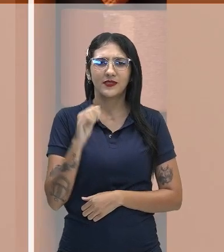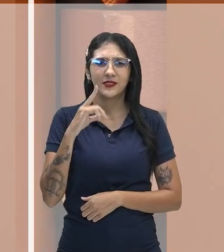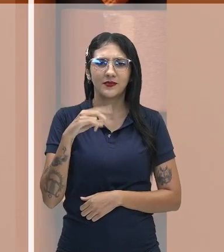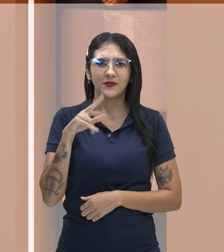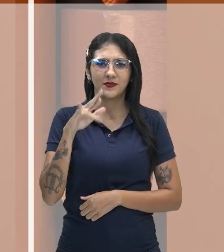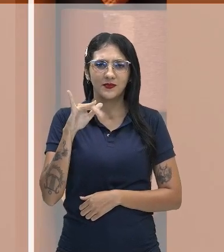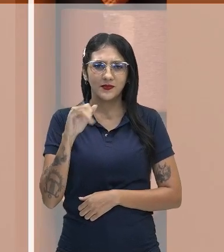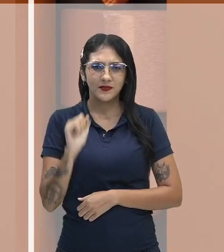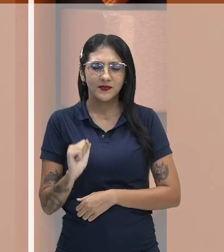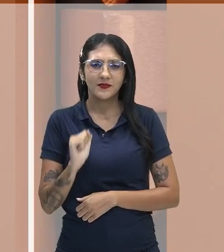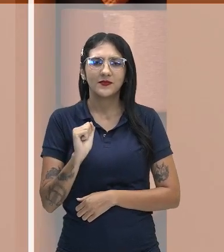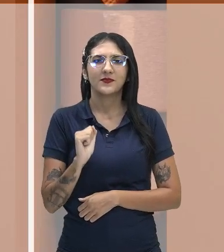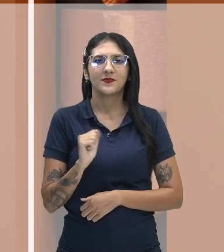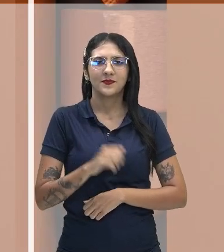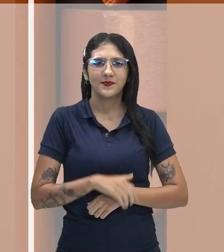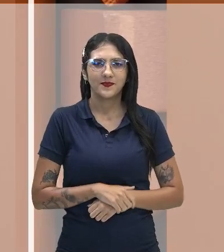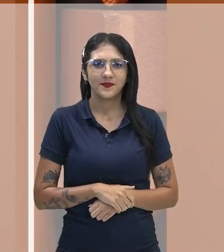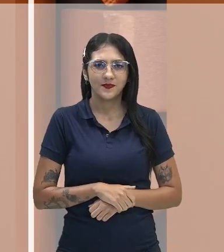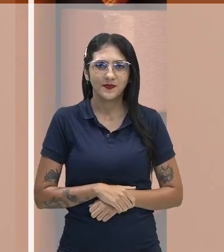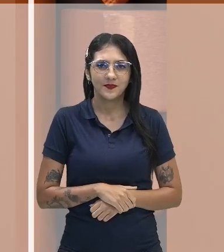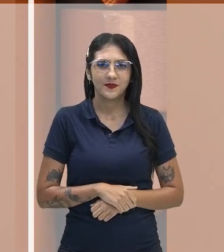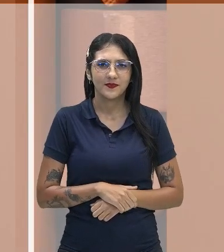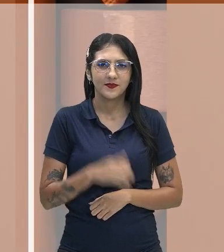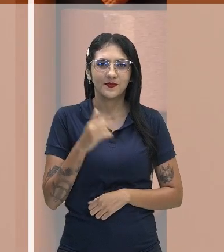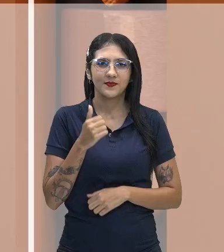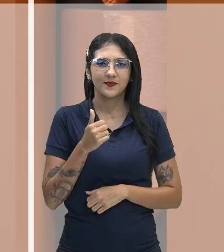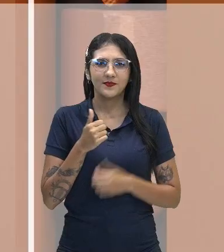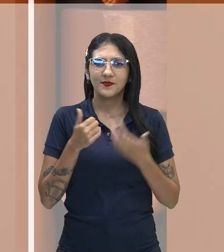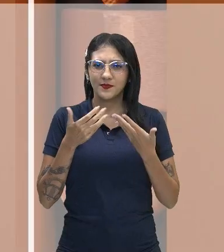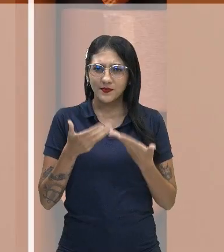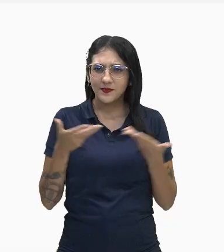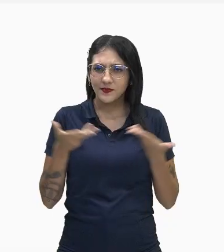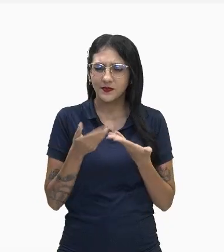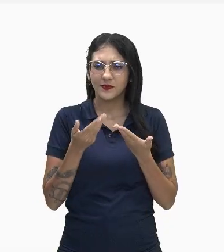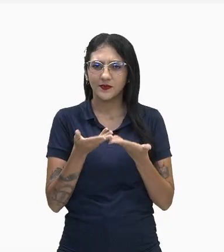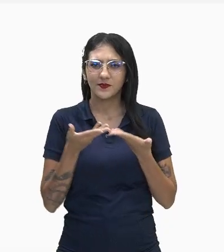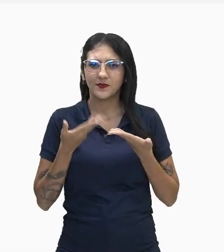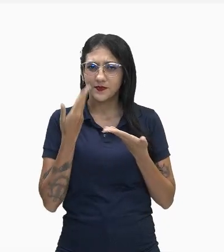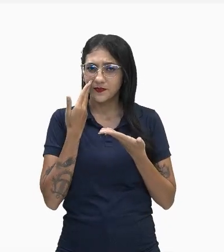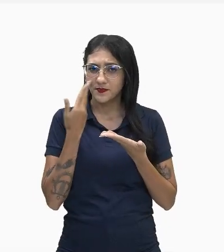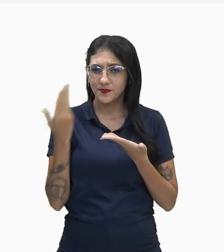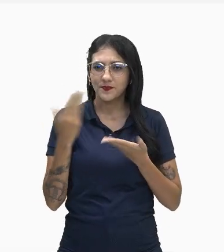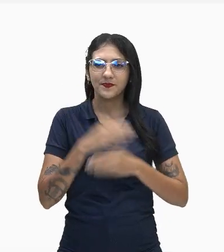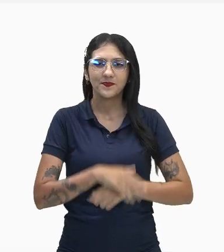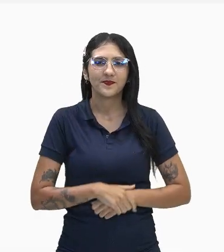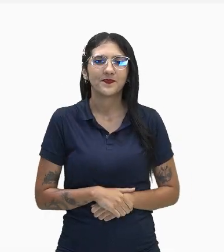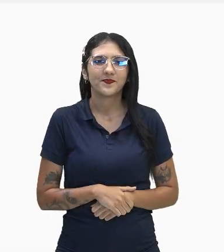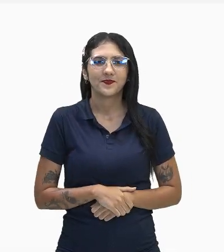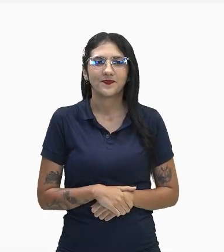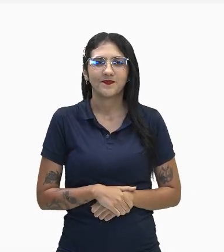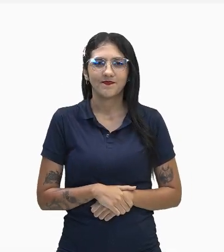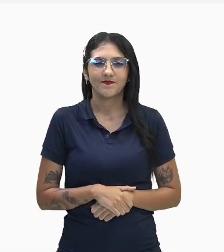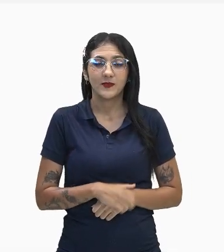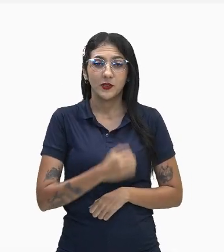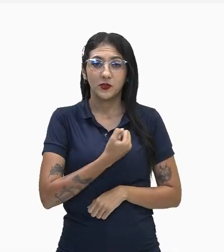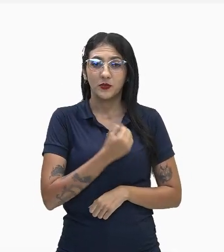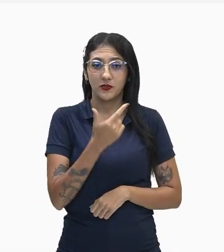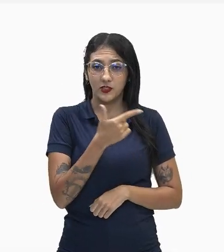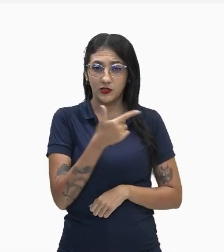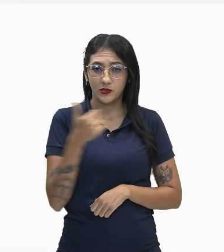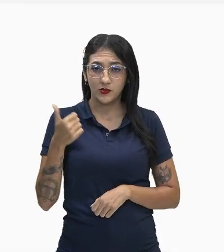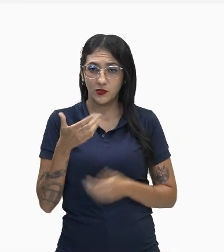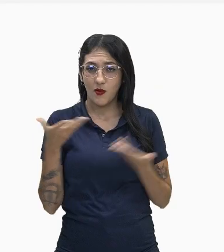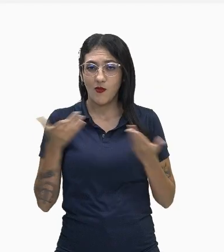Cascais, professora desse componente. Vamos verificar qual é esta aula. Esta é a aula de número 21 e nós